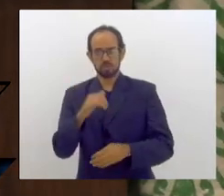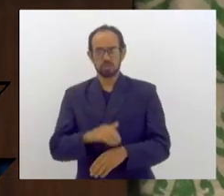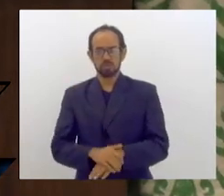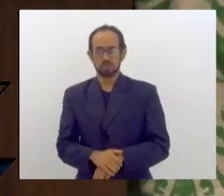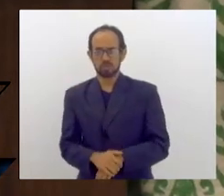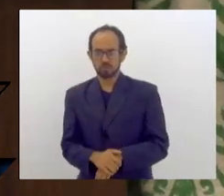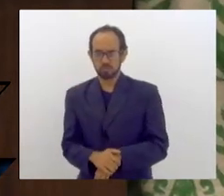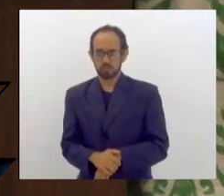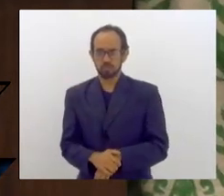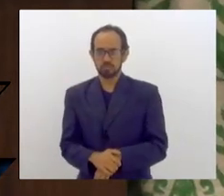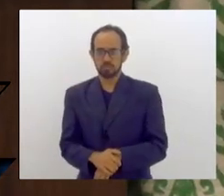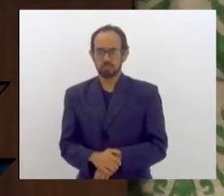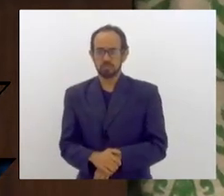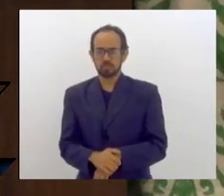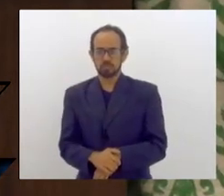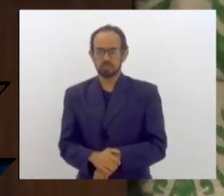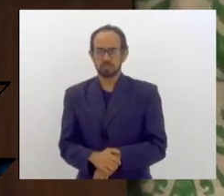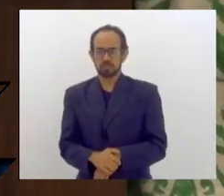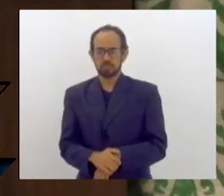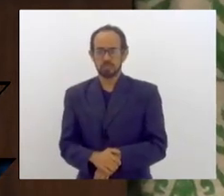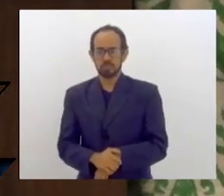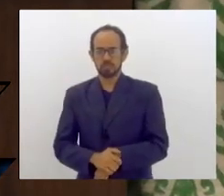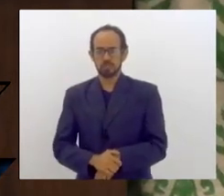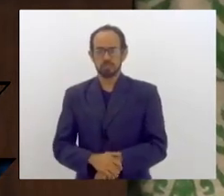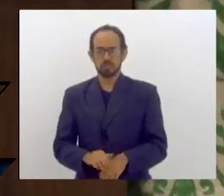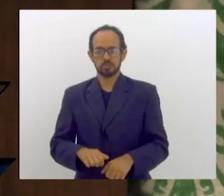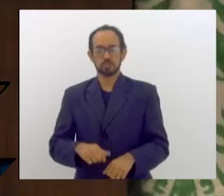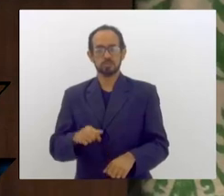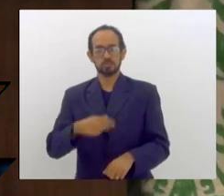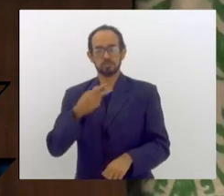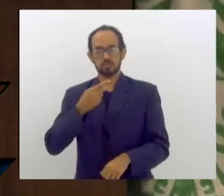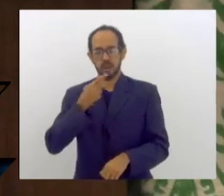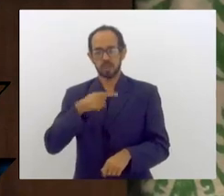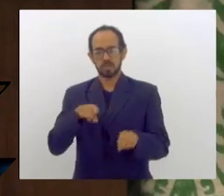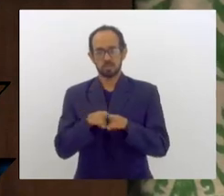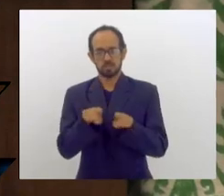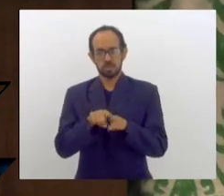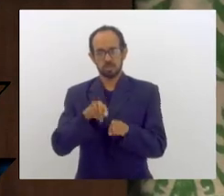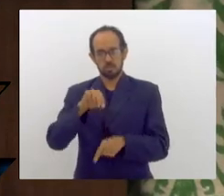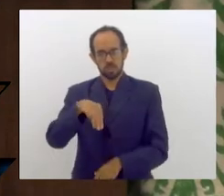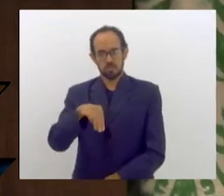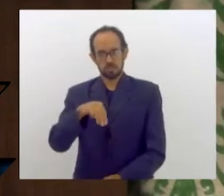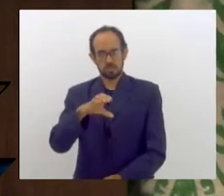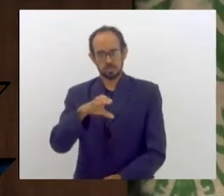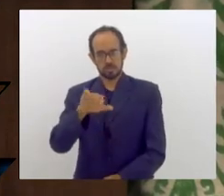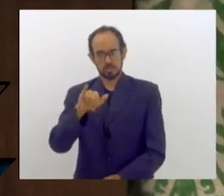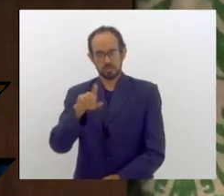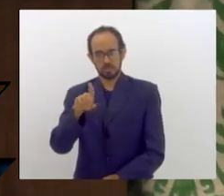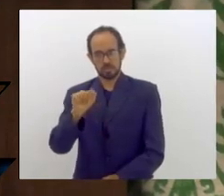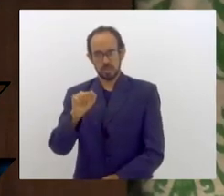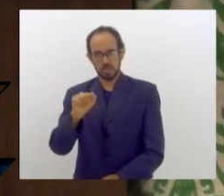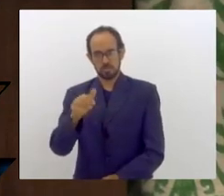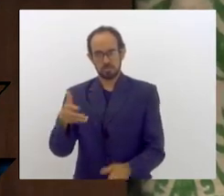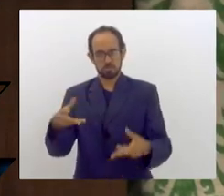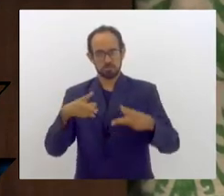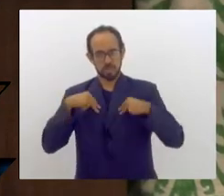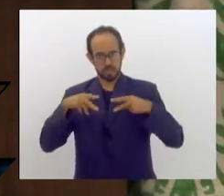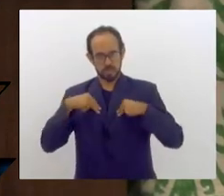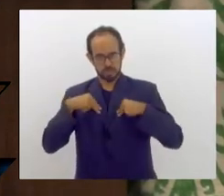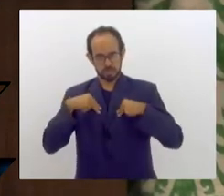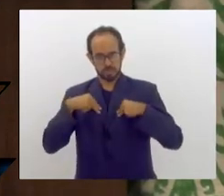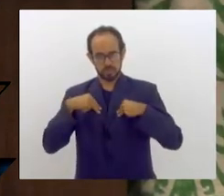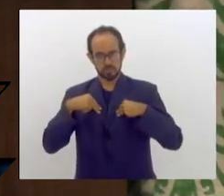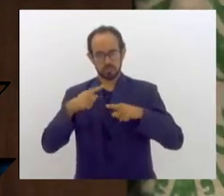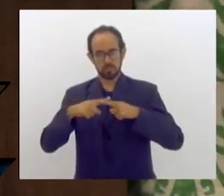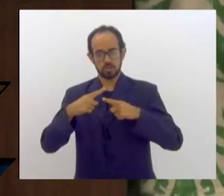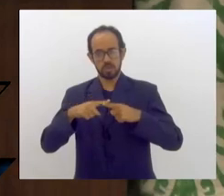disso, dizer que o Emicida merece, sim, o reconhecimento dessa casa. A gente está falando de rap. A